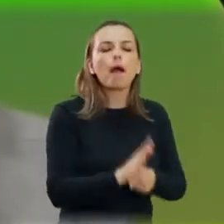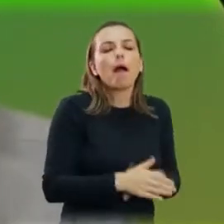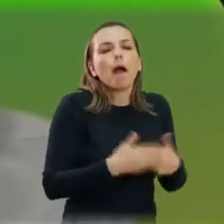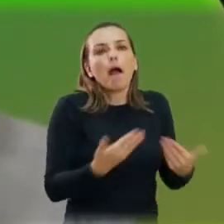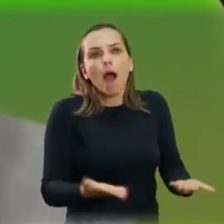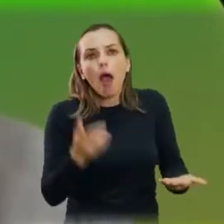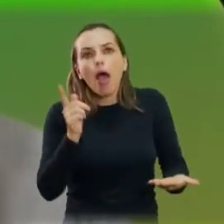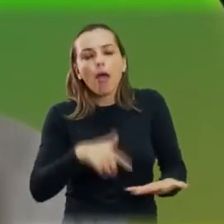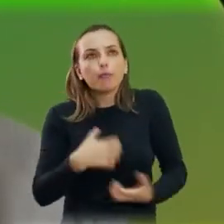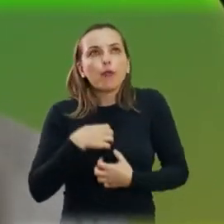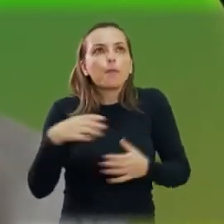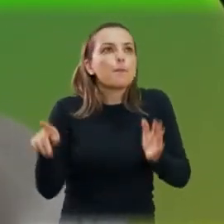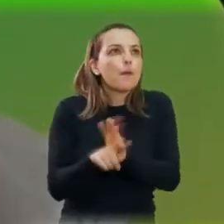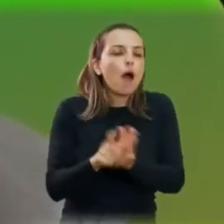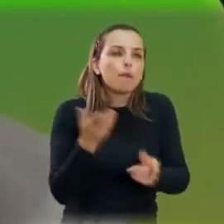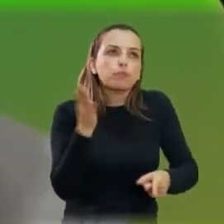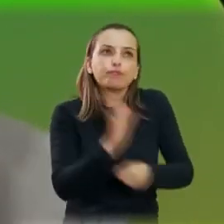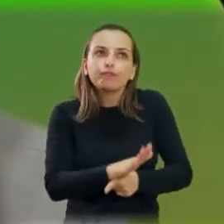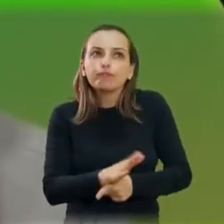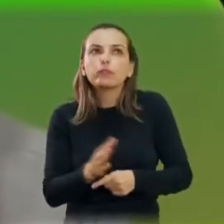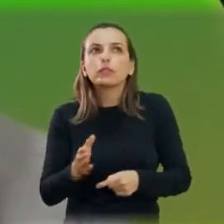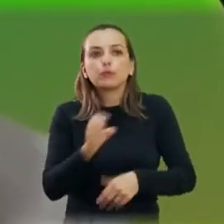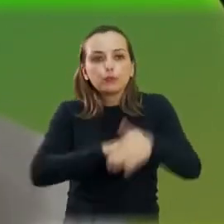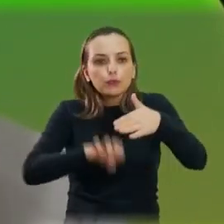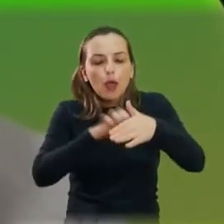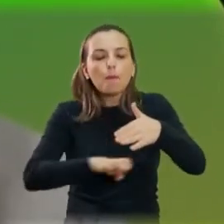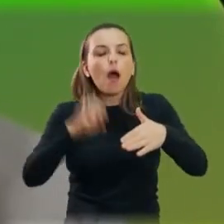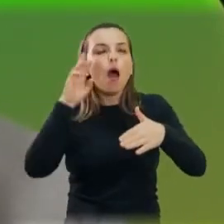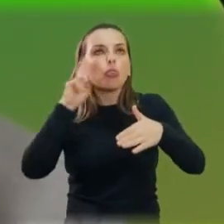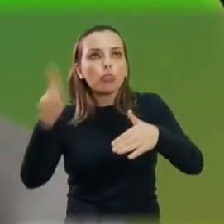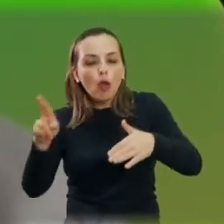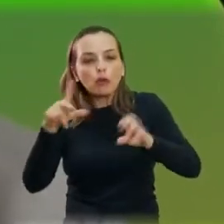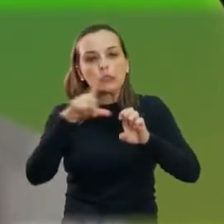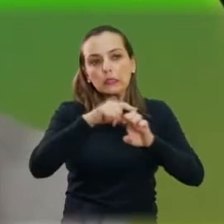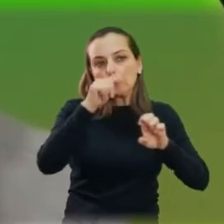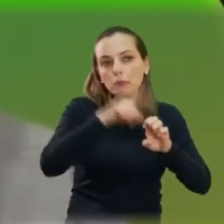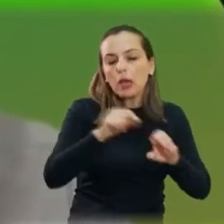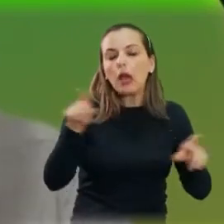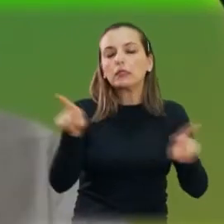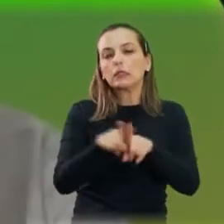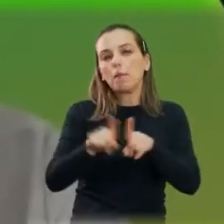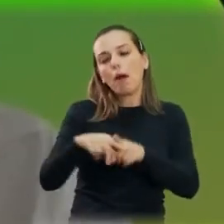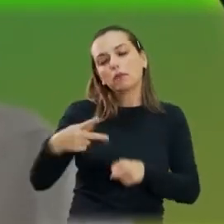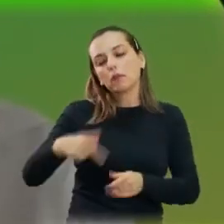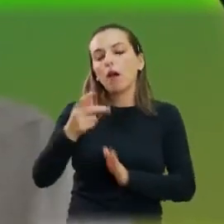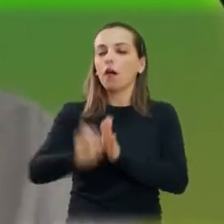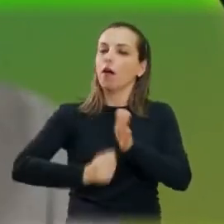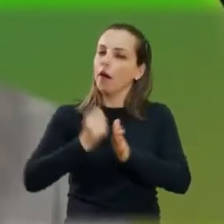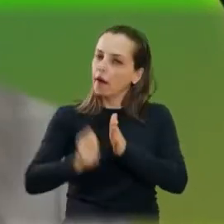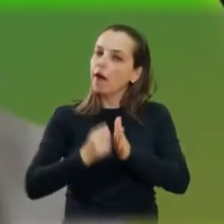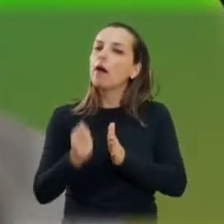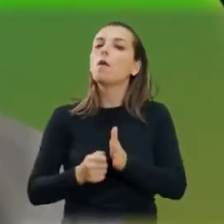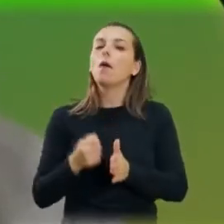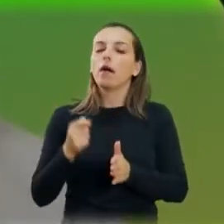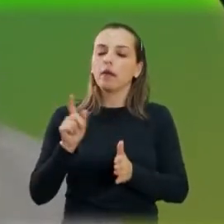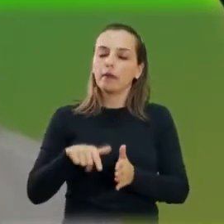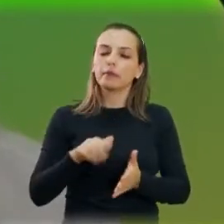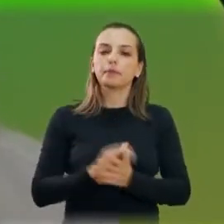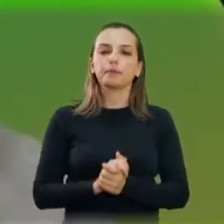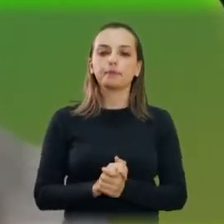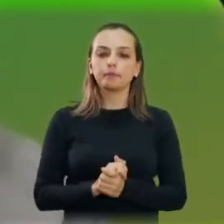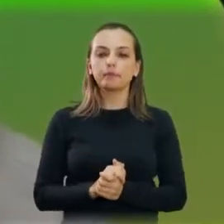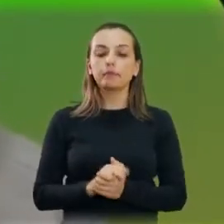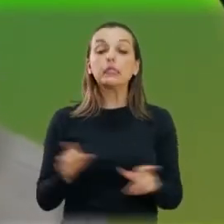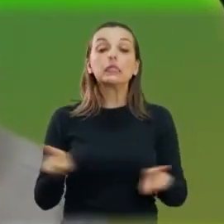né, pelo menos de alguma forma, os pequenos, empreendedores e os microempresários individuais aí também.